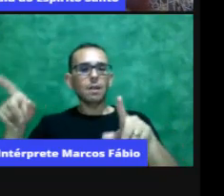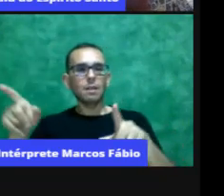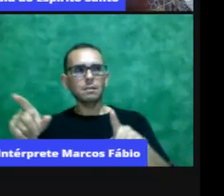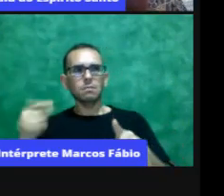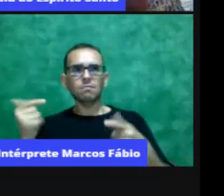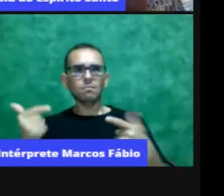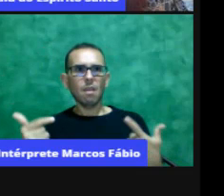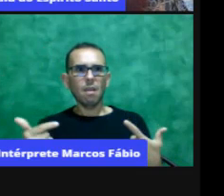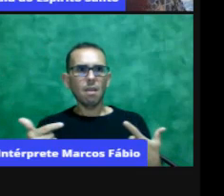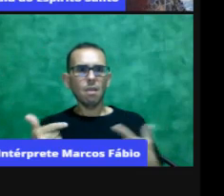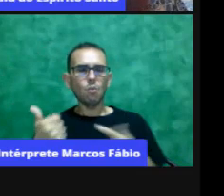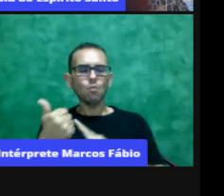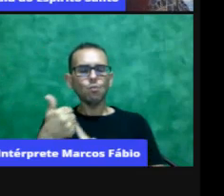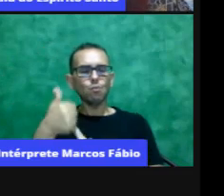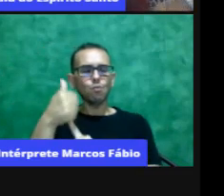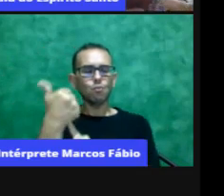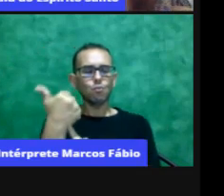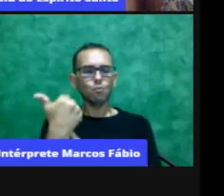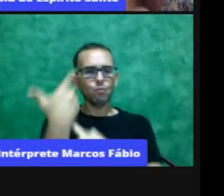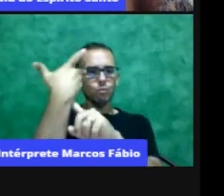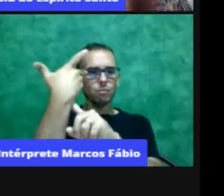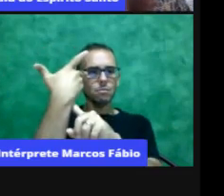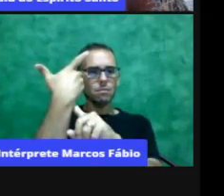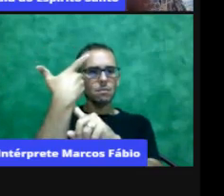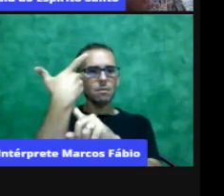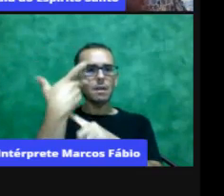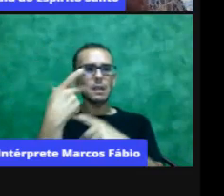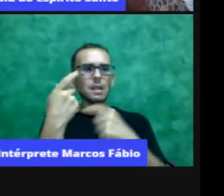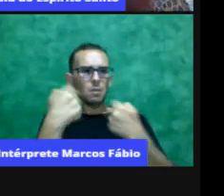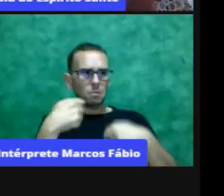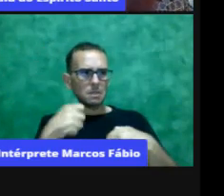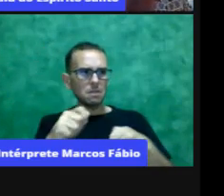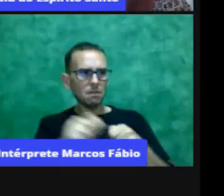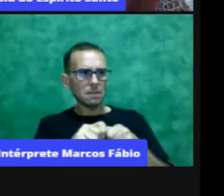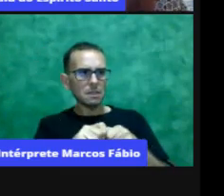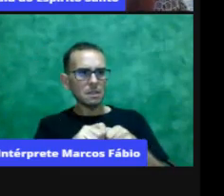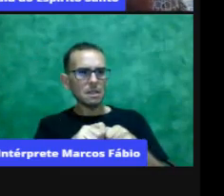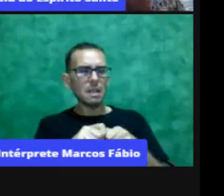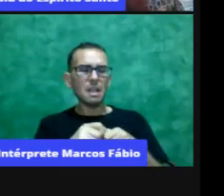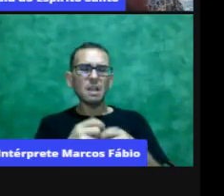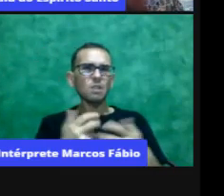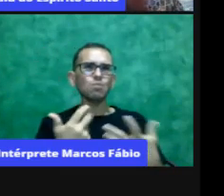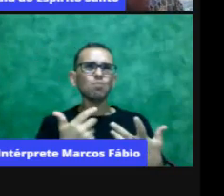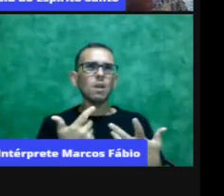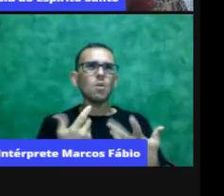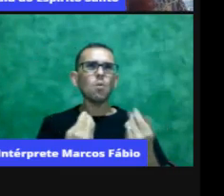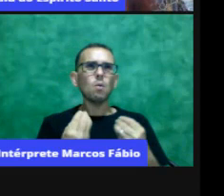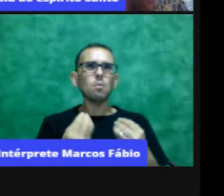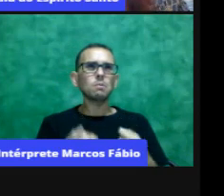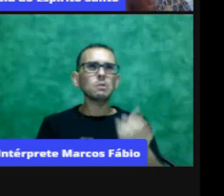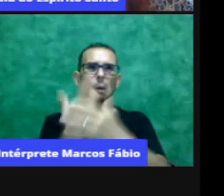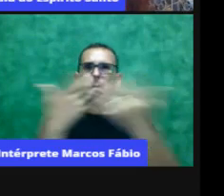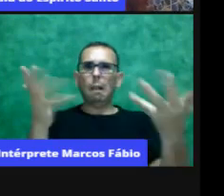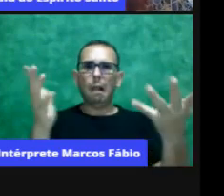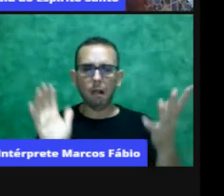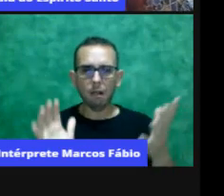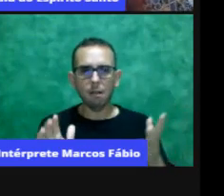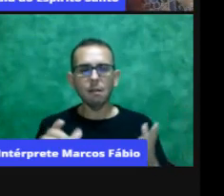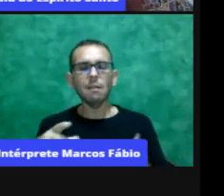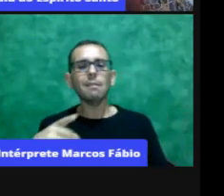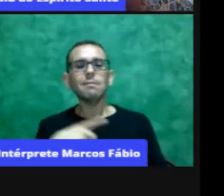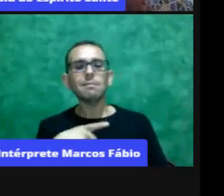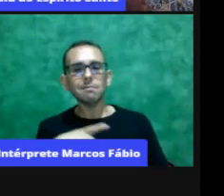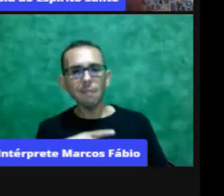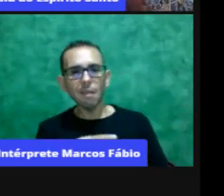tem um tripé, eu preciso pôr meu celular em pé, mas eu não estou querendo gastar com tripé. Ela tem